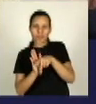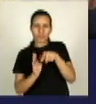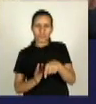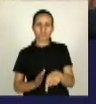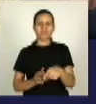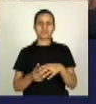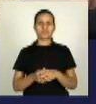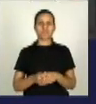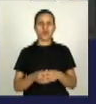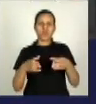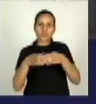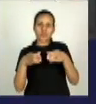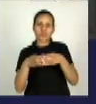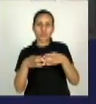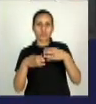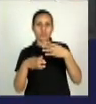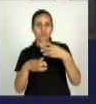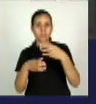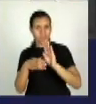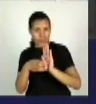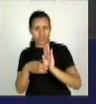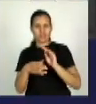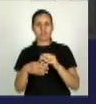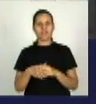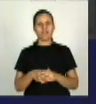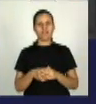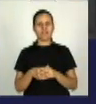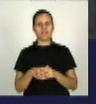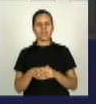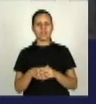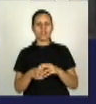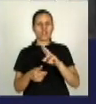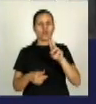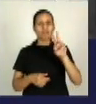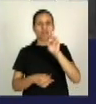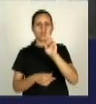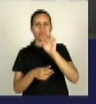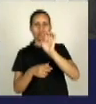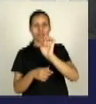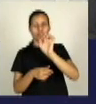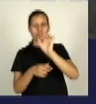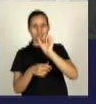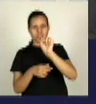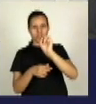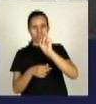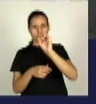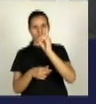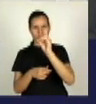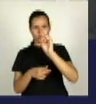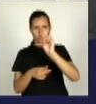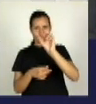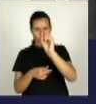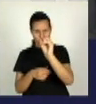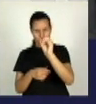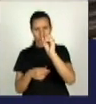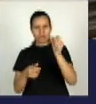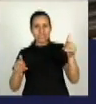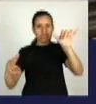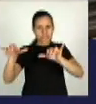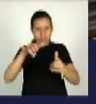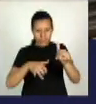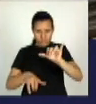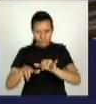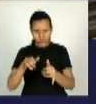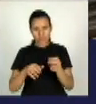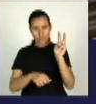desse universo, né, estaria o conciliado que a gente chama, que é do grupo 4, né, do grupo B, que a gente chama de resíduo químico, que